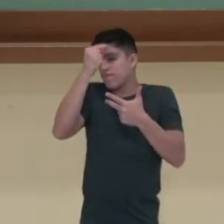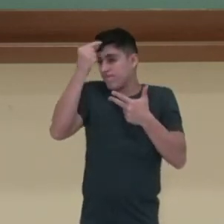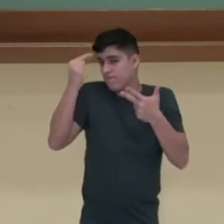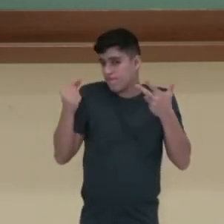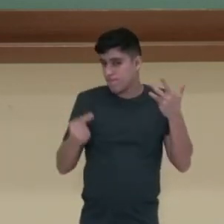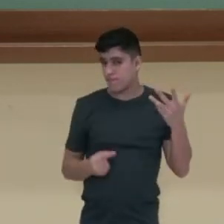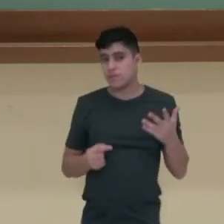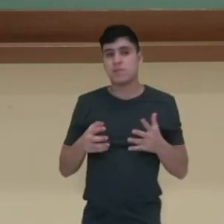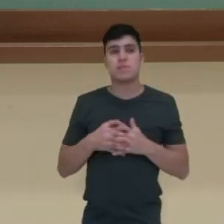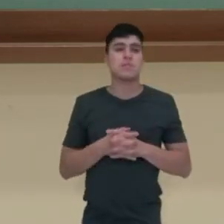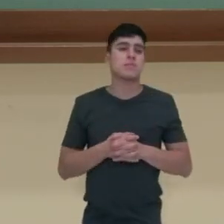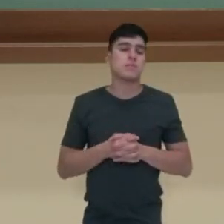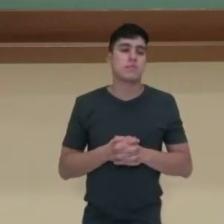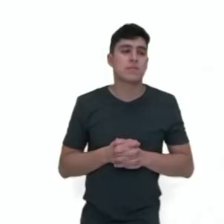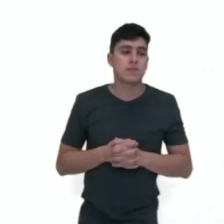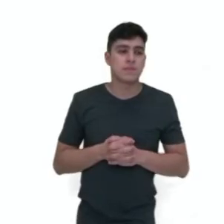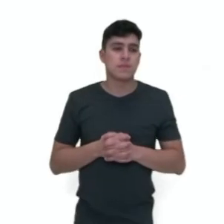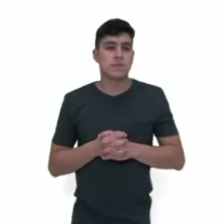diante.